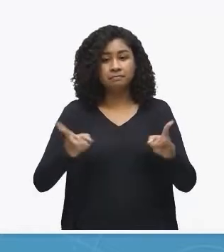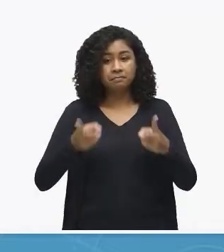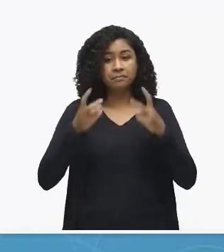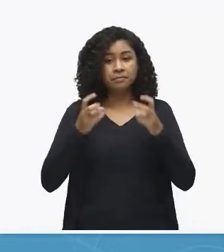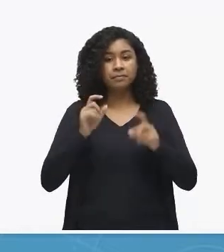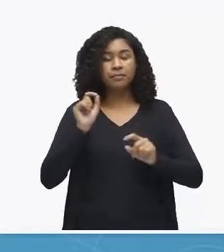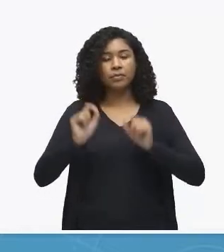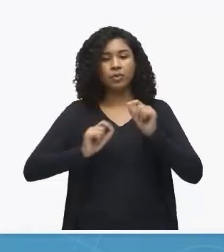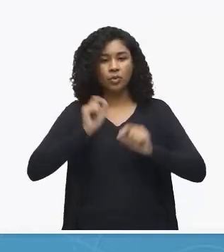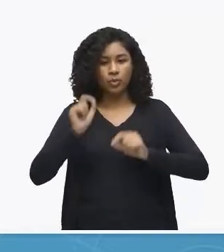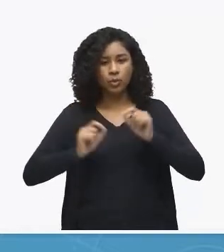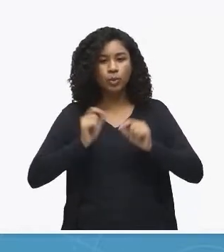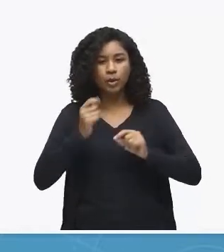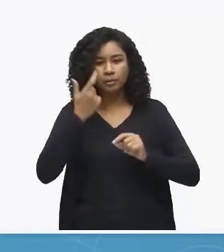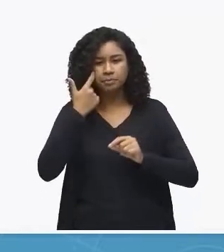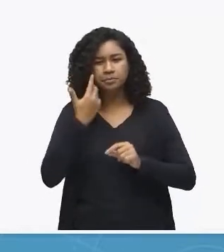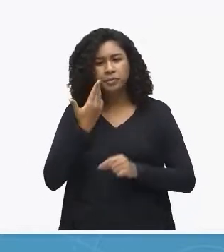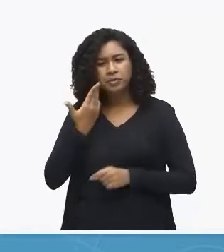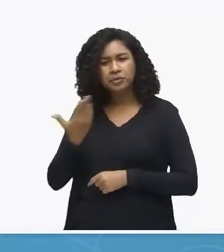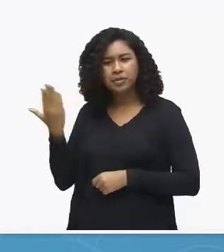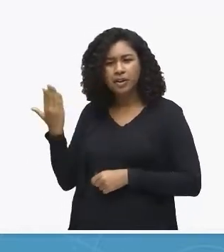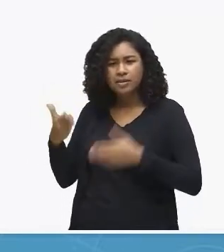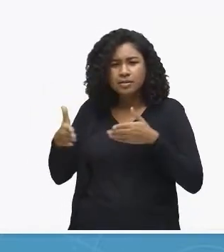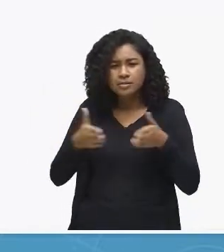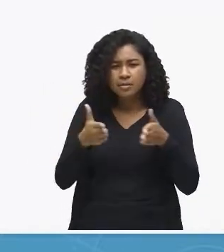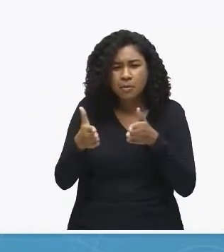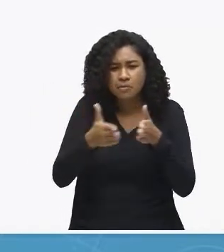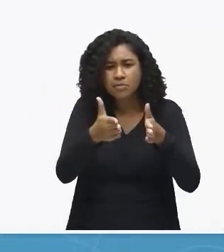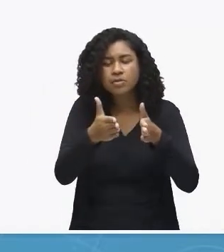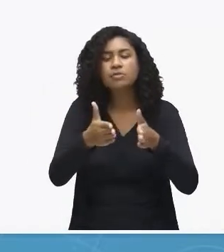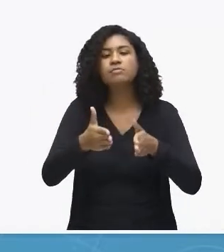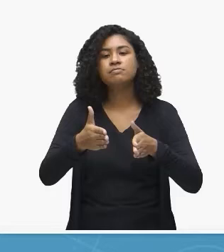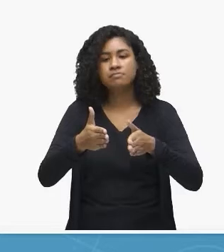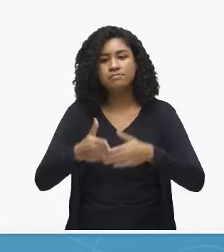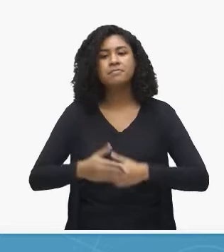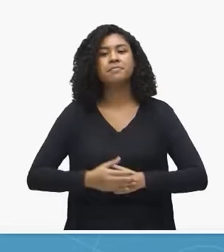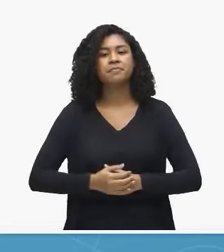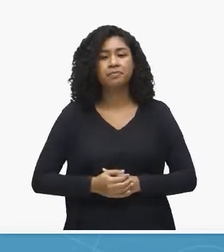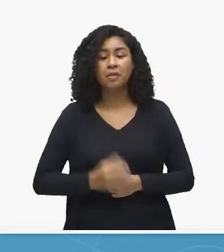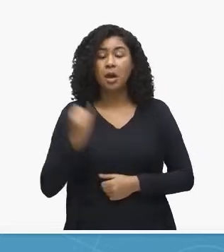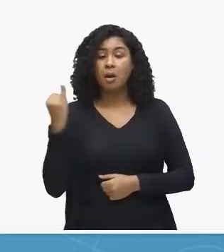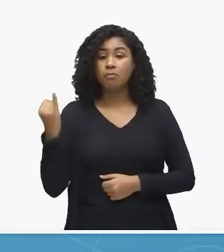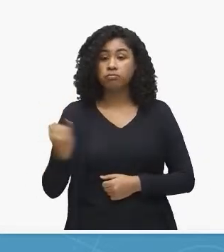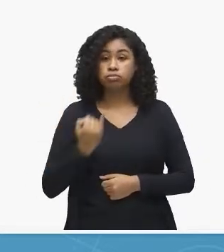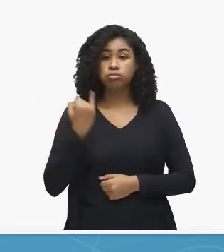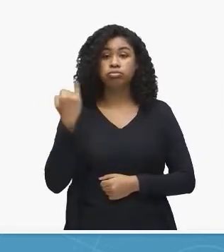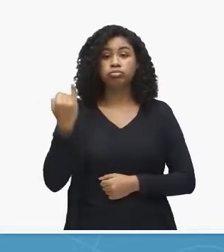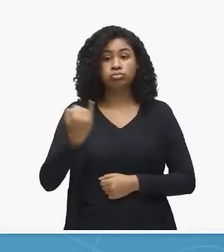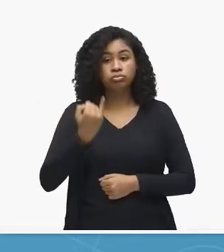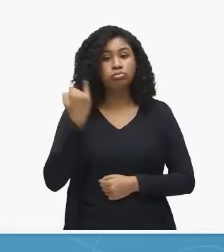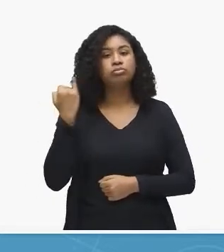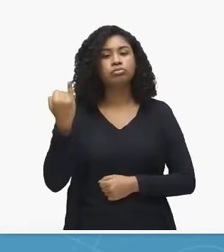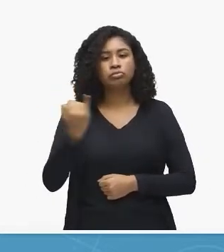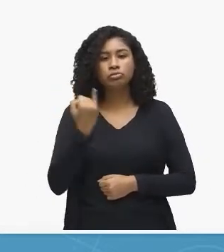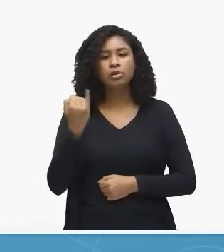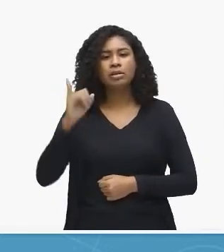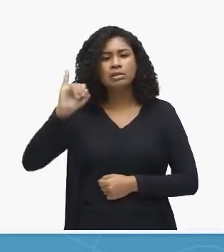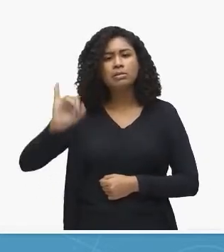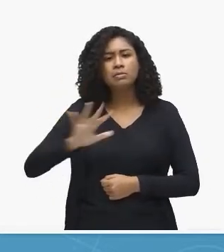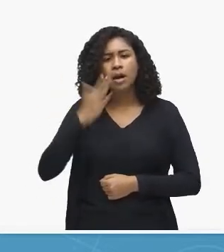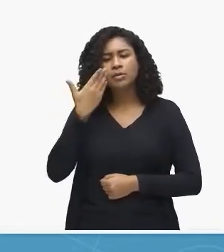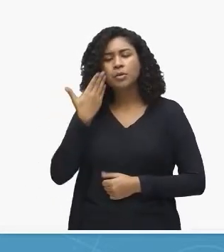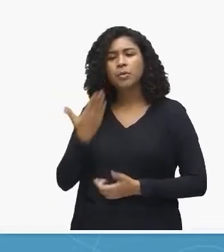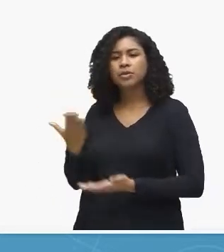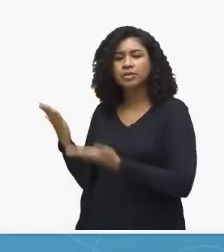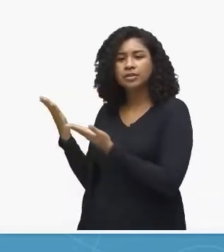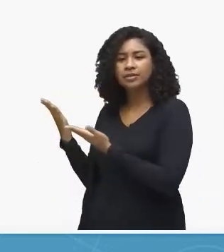região aí, o Estreito de Bósforo, era uma região muito importante. Eu trouxe para vocês na imagem essa região aqui